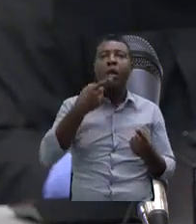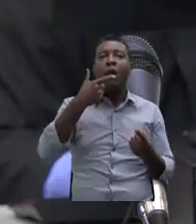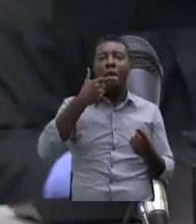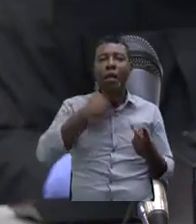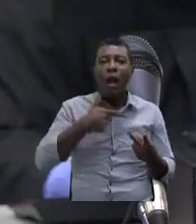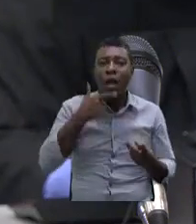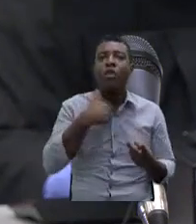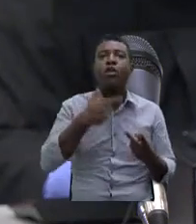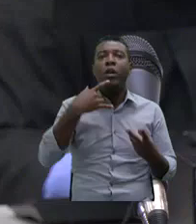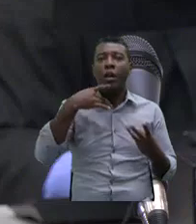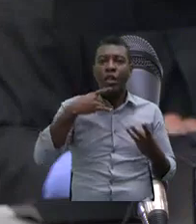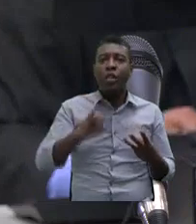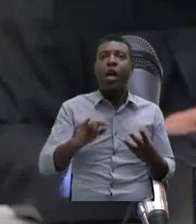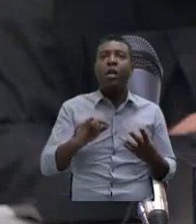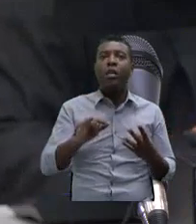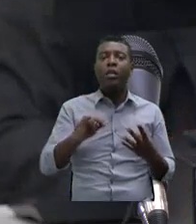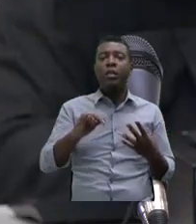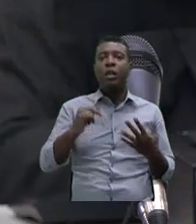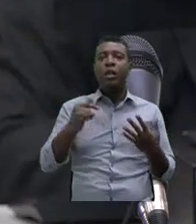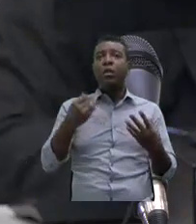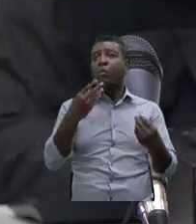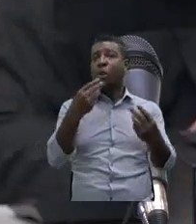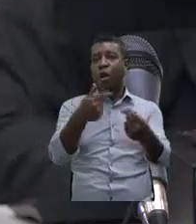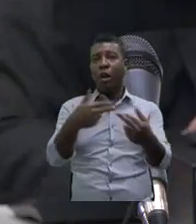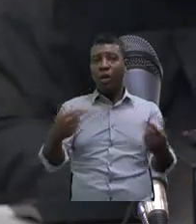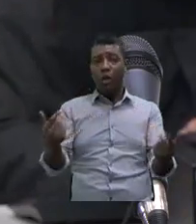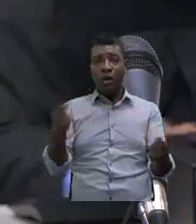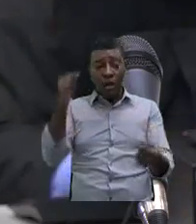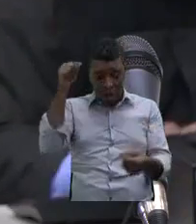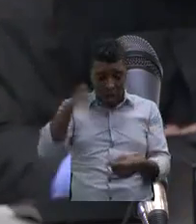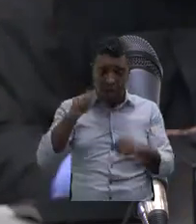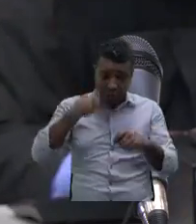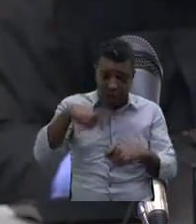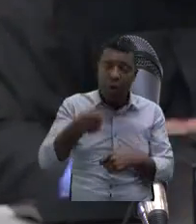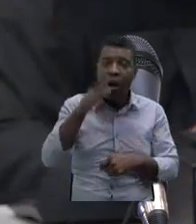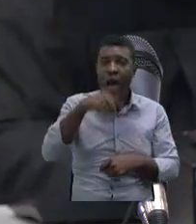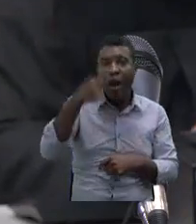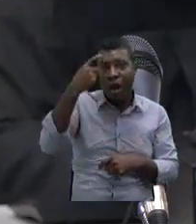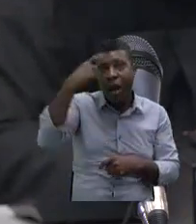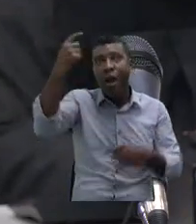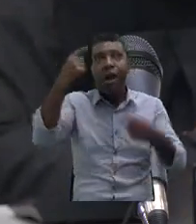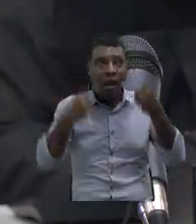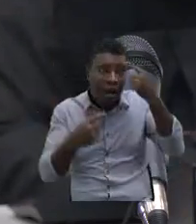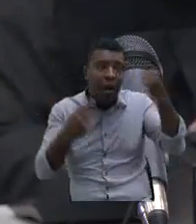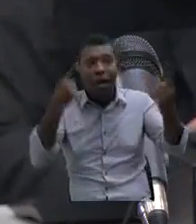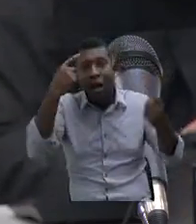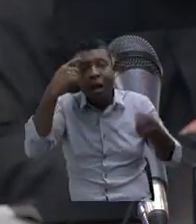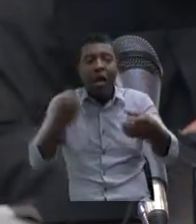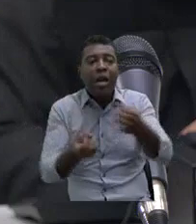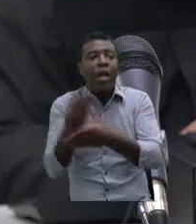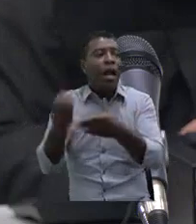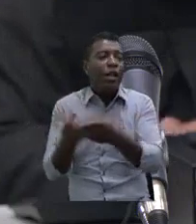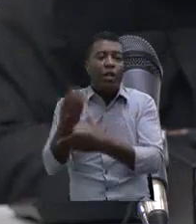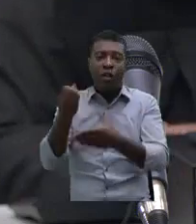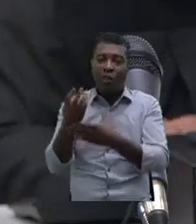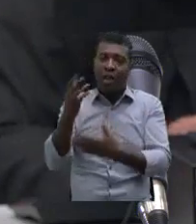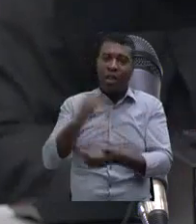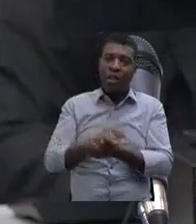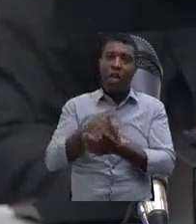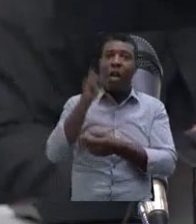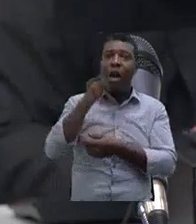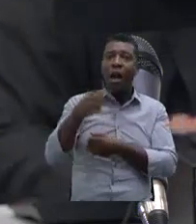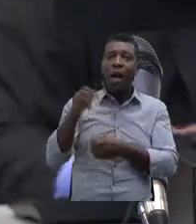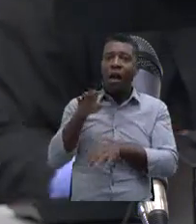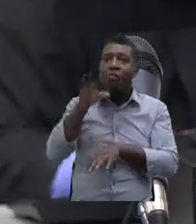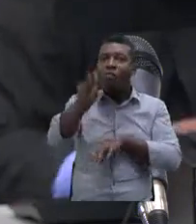bom na posse do governador. Ou seja, isso é criatividade. É você ocupar espaços. Se